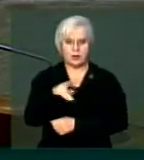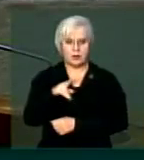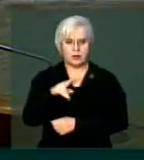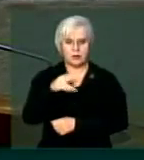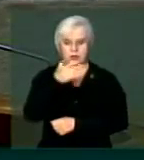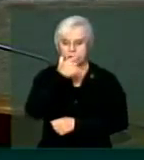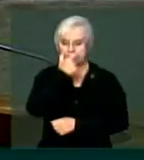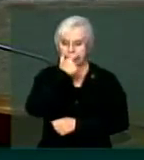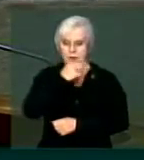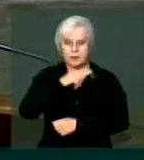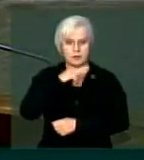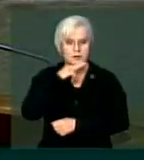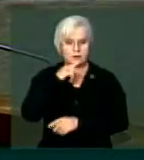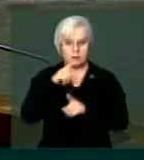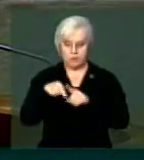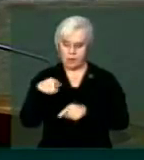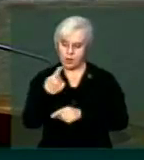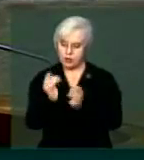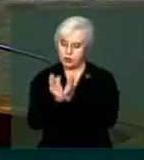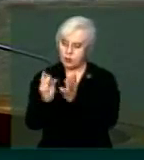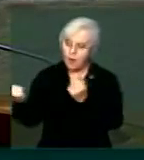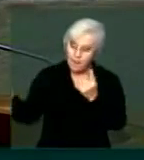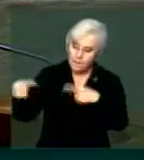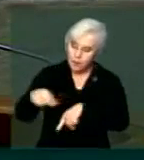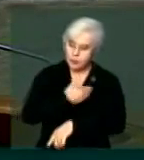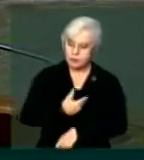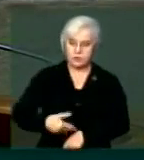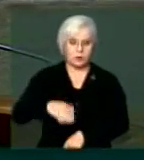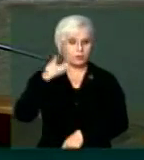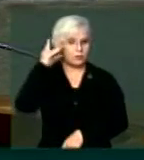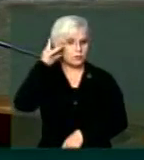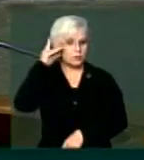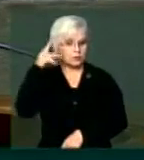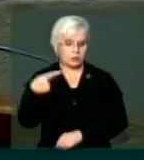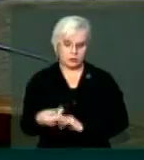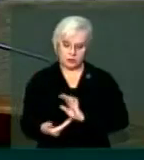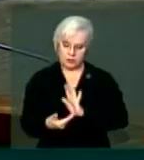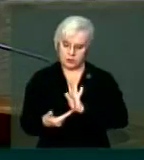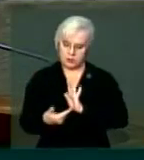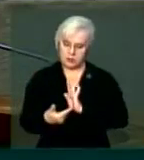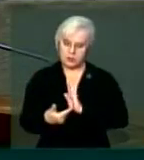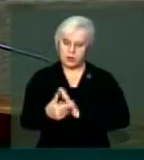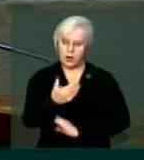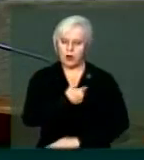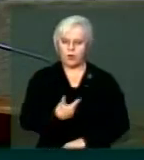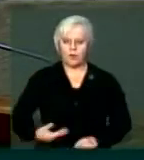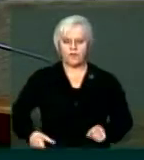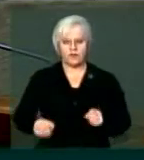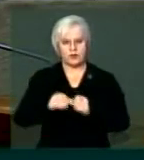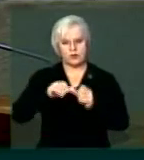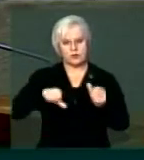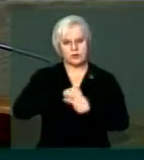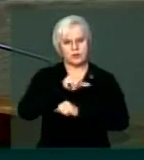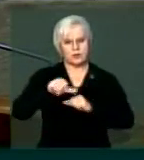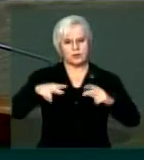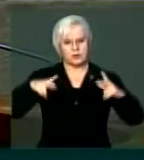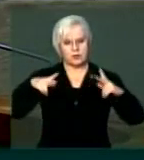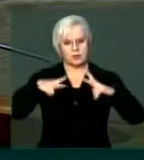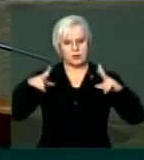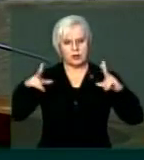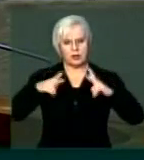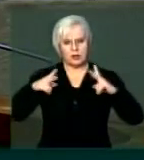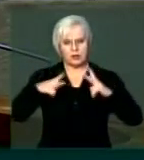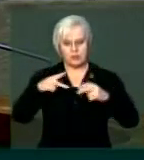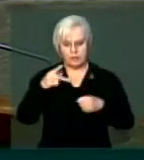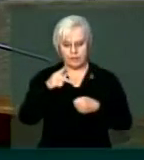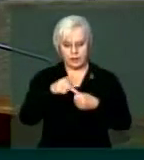programática aqui nessa casa, ao governo atual, ao governo Dilma, ao governo que fez a privatização